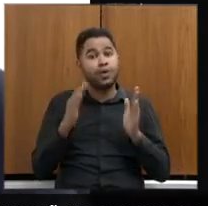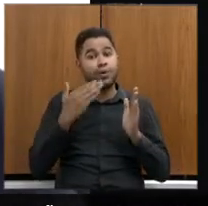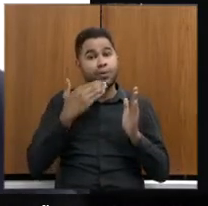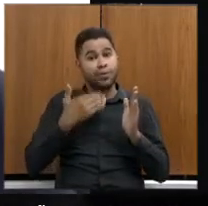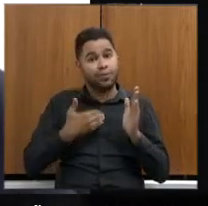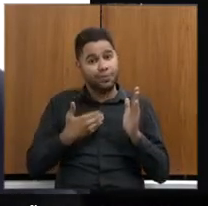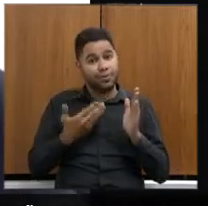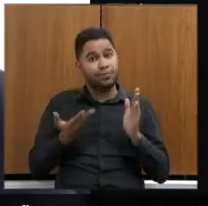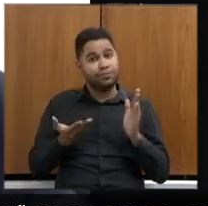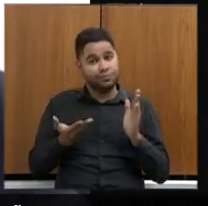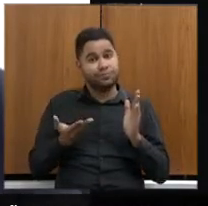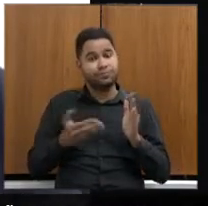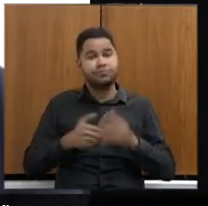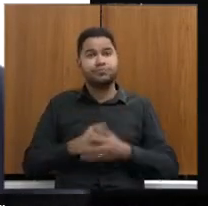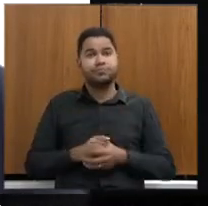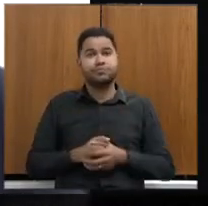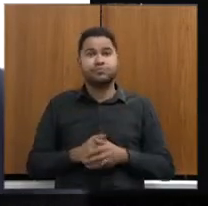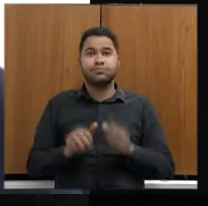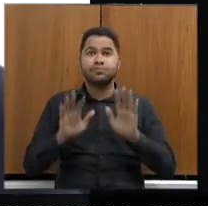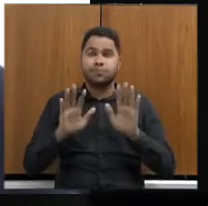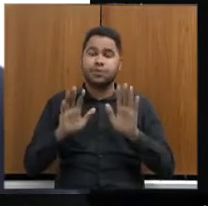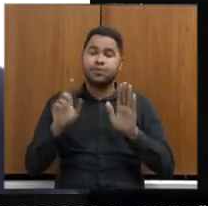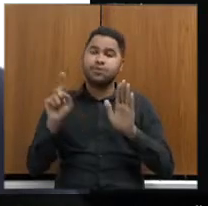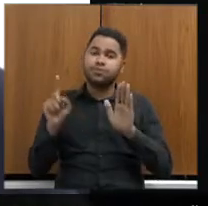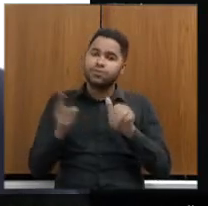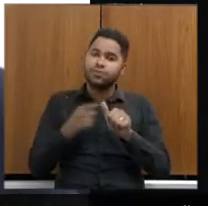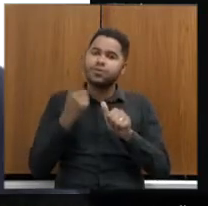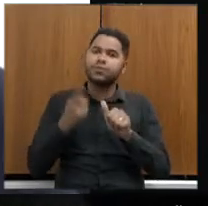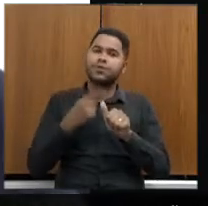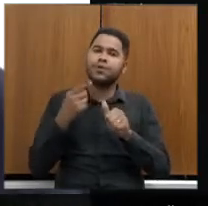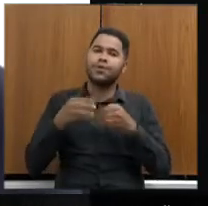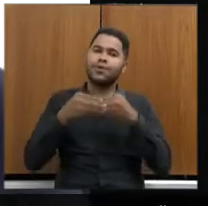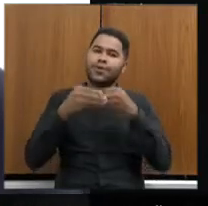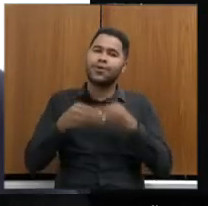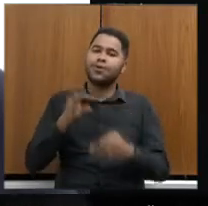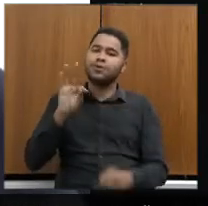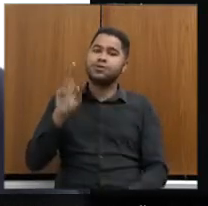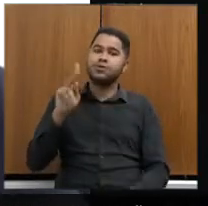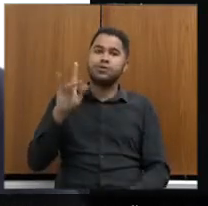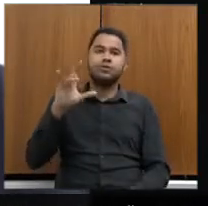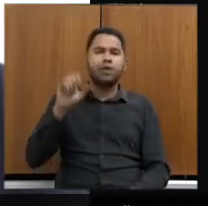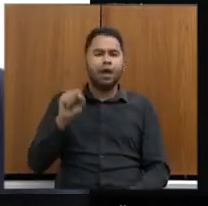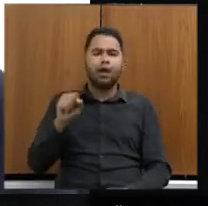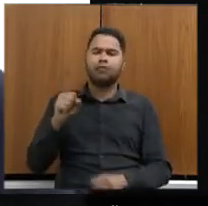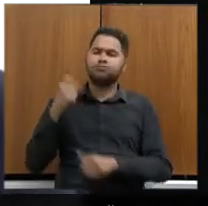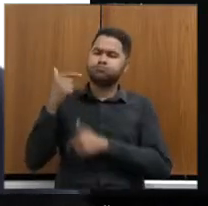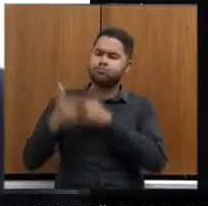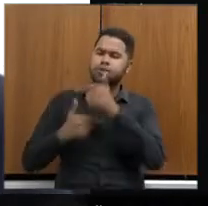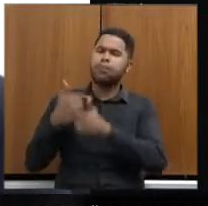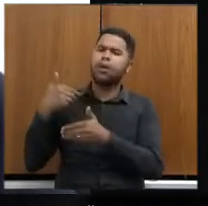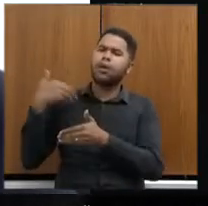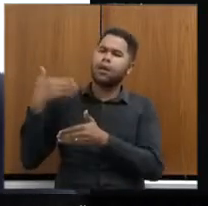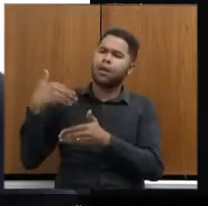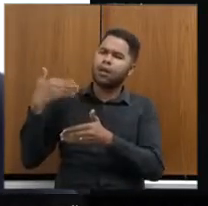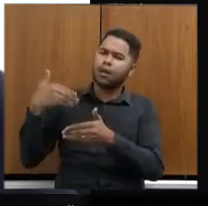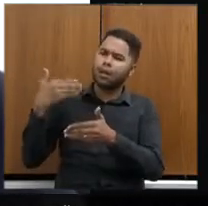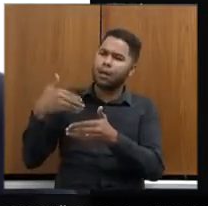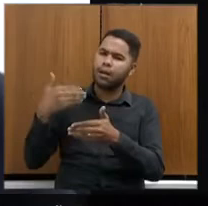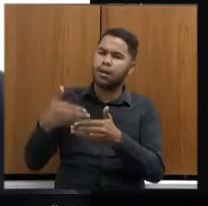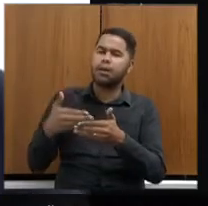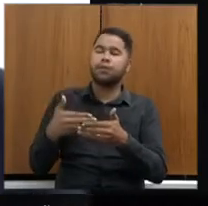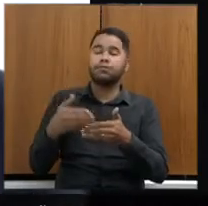tá me dando mas eu primeiro queria cumprimentar o novo taças pelo trabalho que vem exercer da festa essa esse